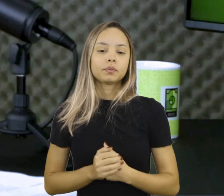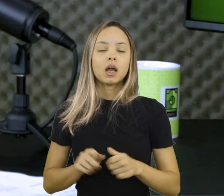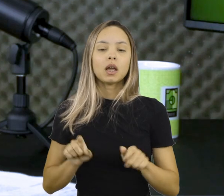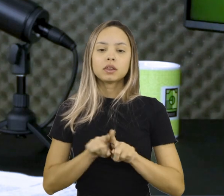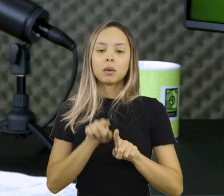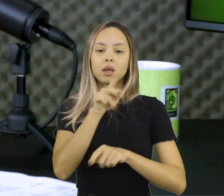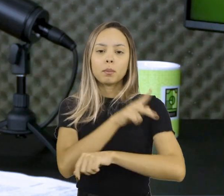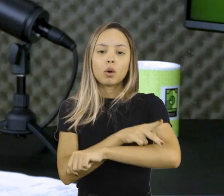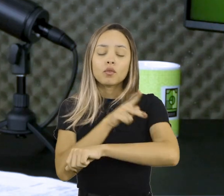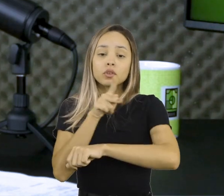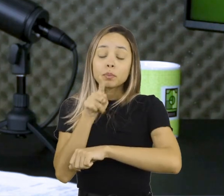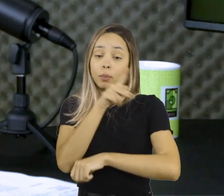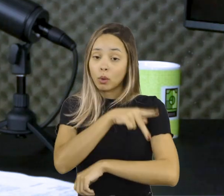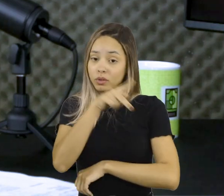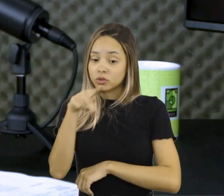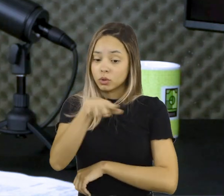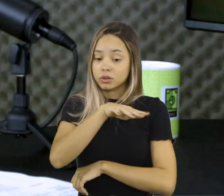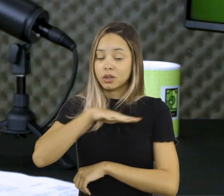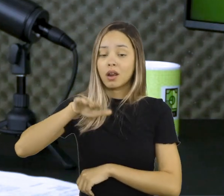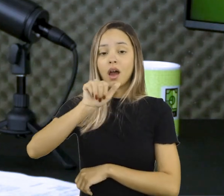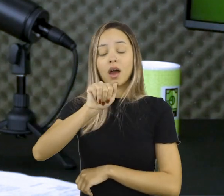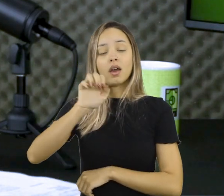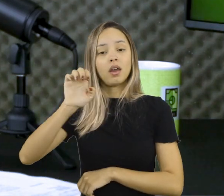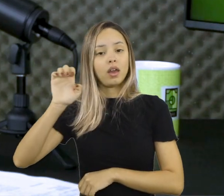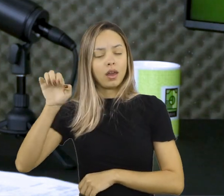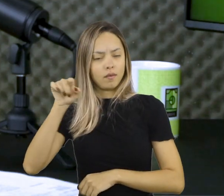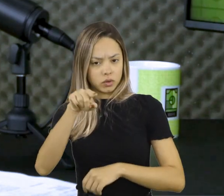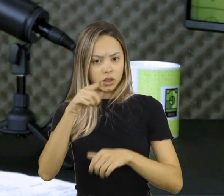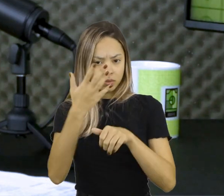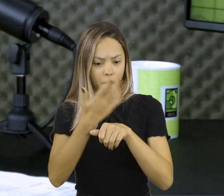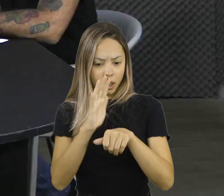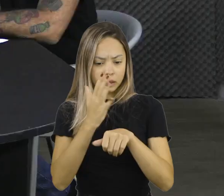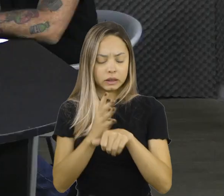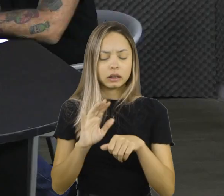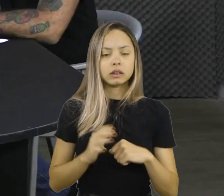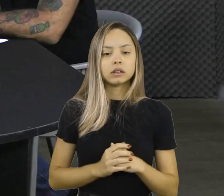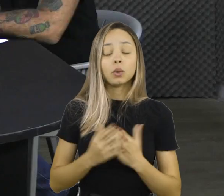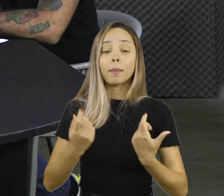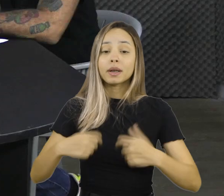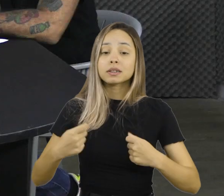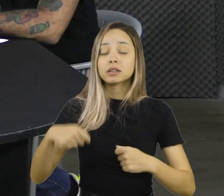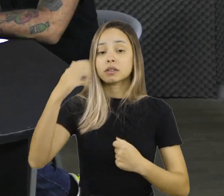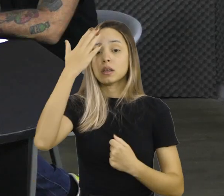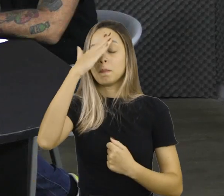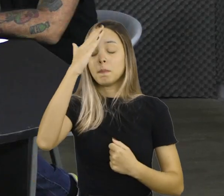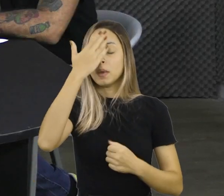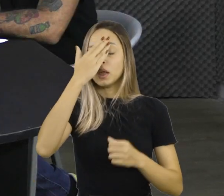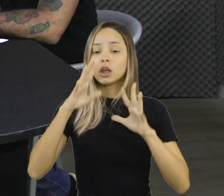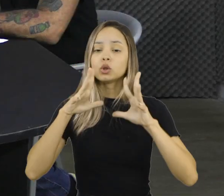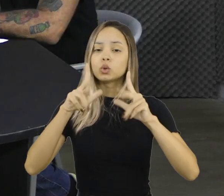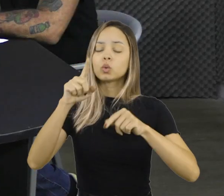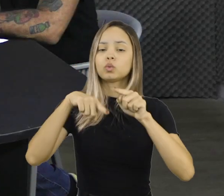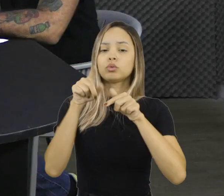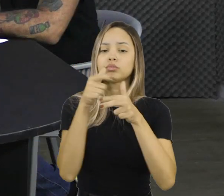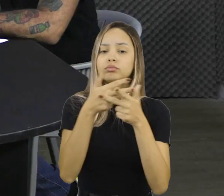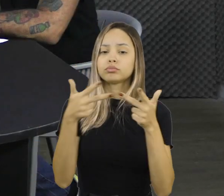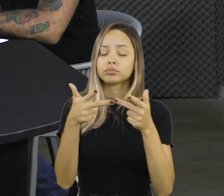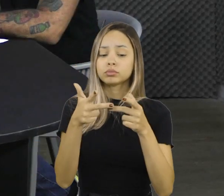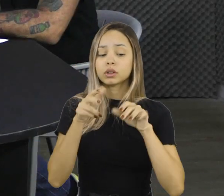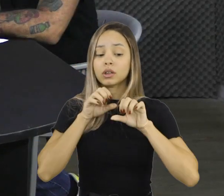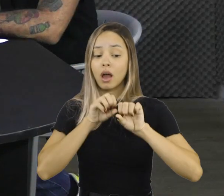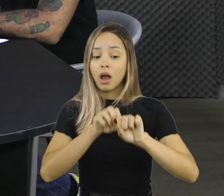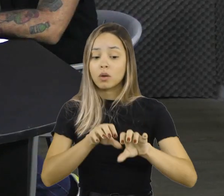feito com sua prática porque você precisa estar antenado com os recursos que auxiliam é no aprendizado de criança